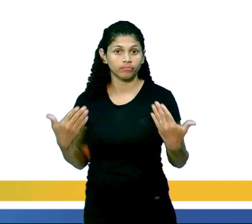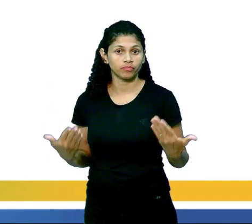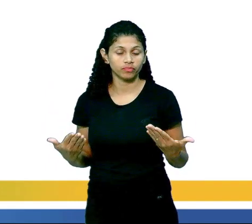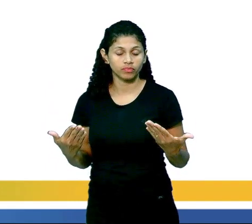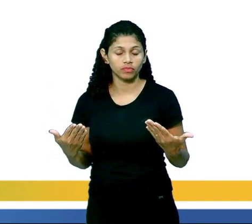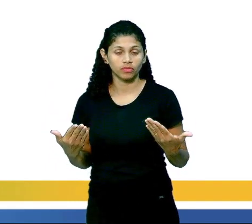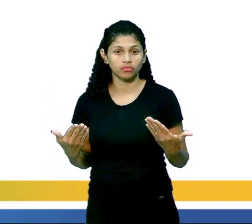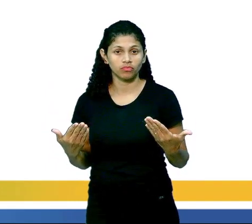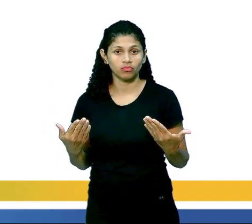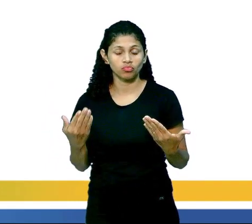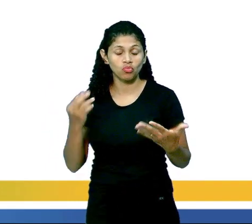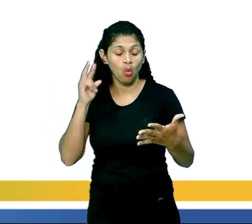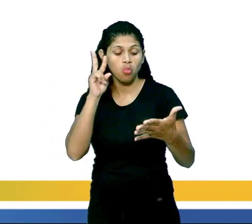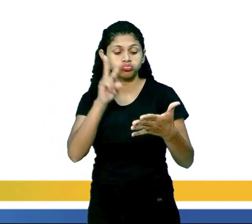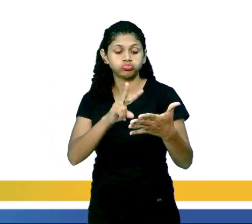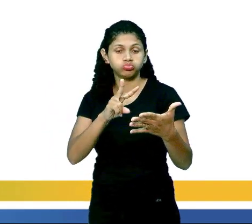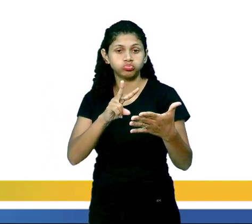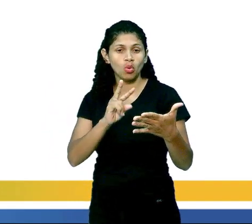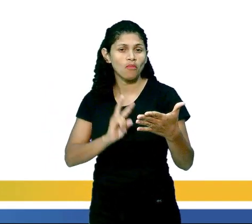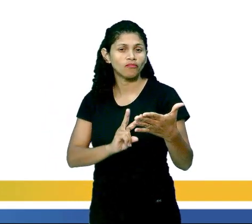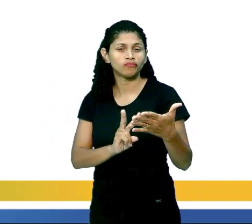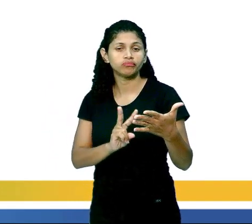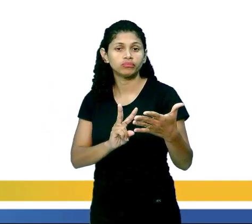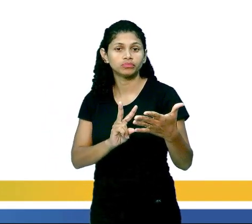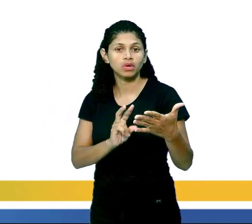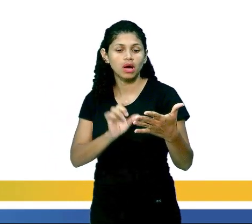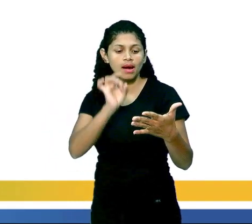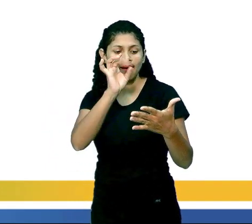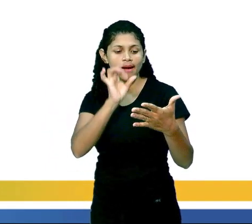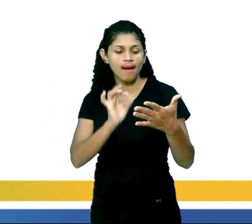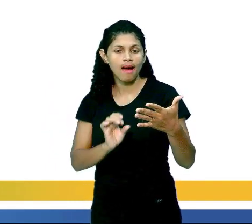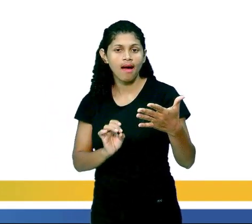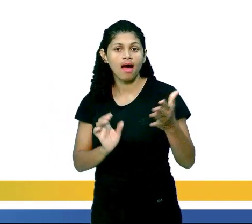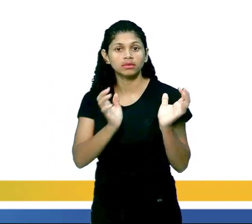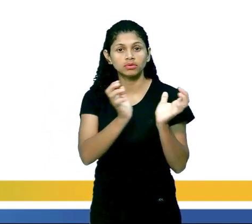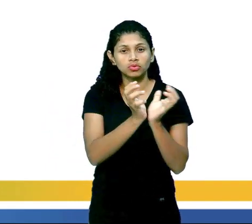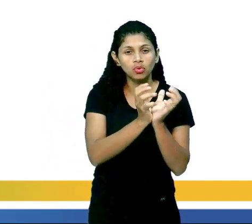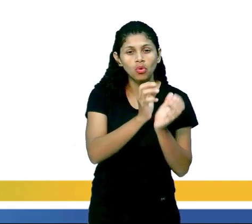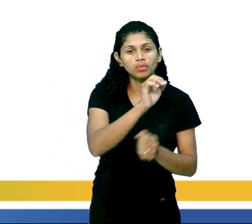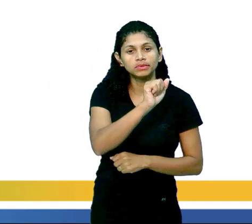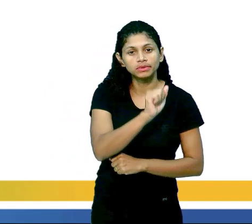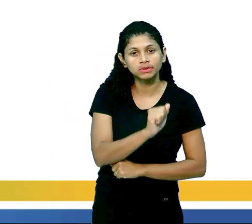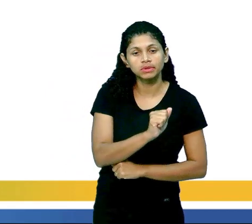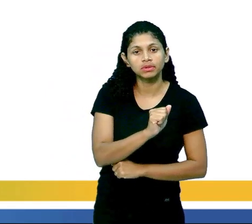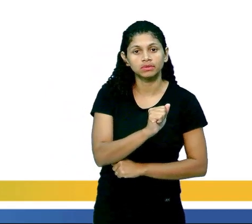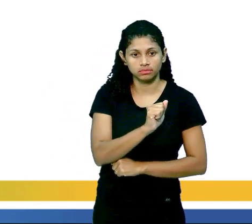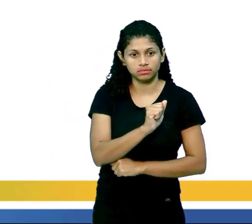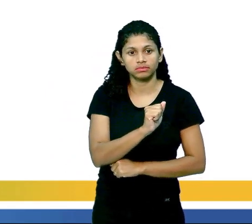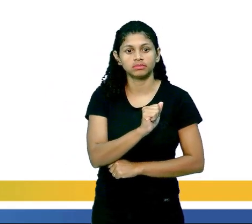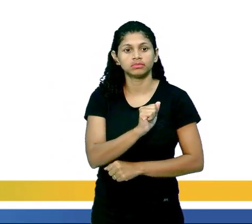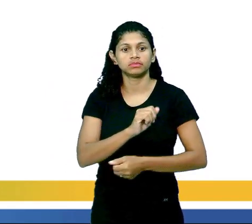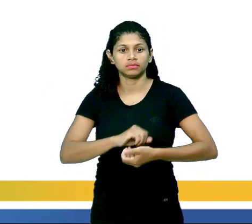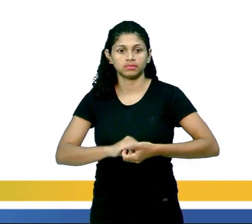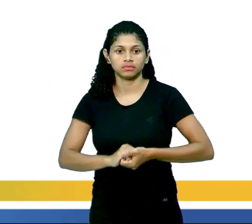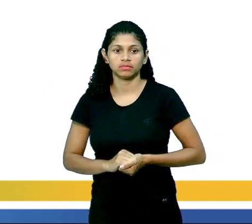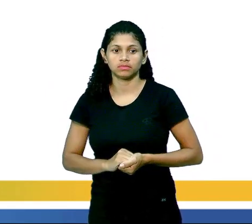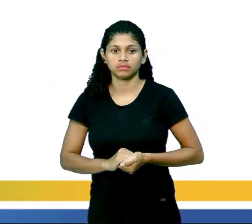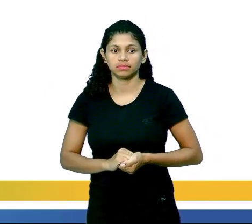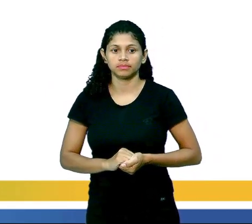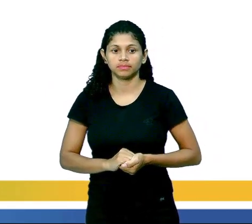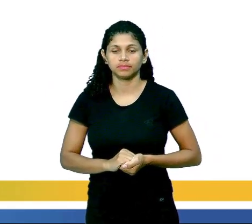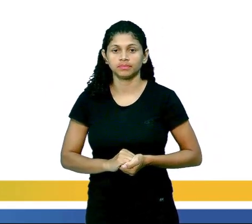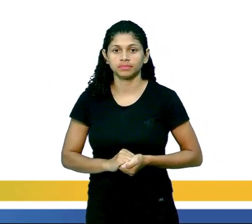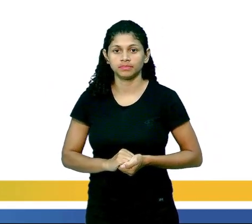aí olhar valor para cada elemento do A. O f de 1, o f de 2, o f de 3 e o f de